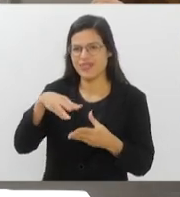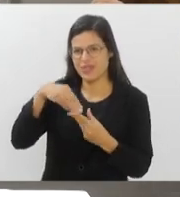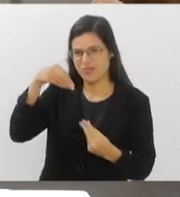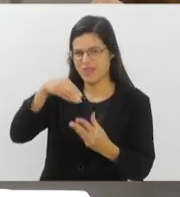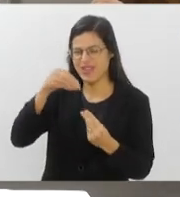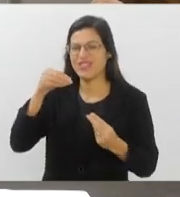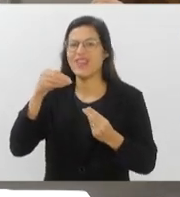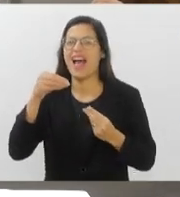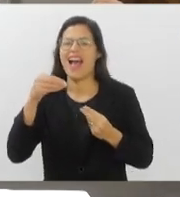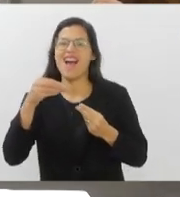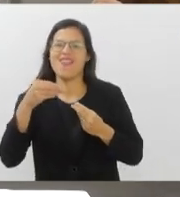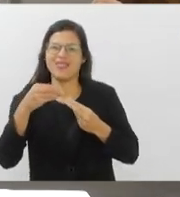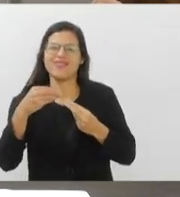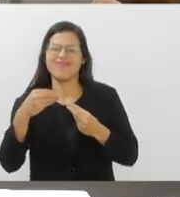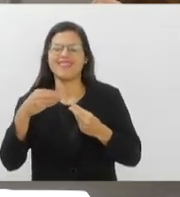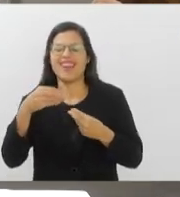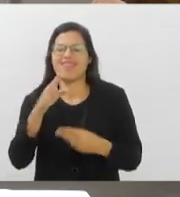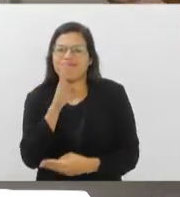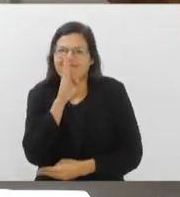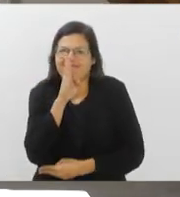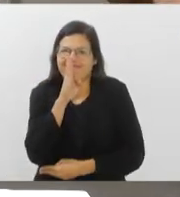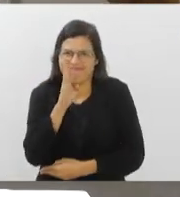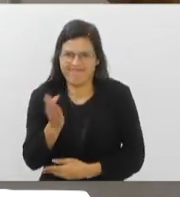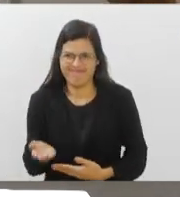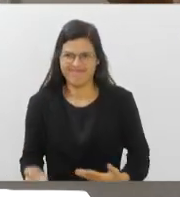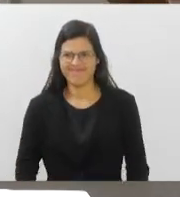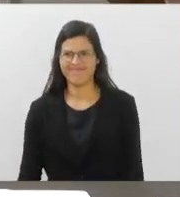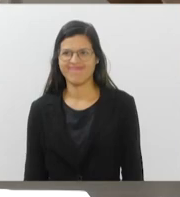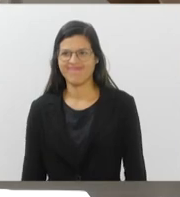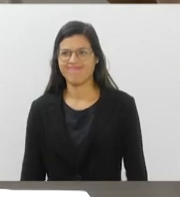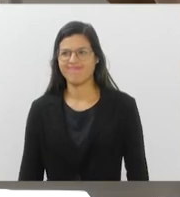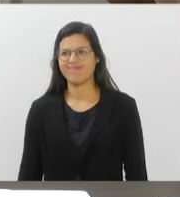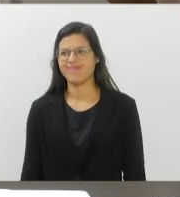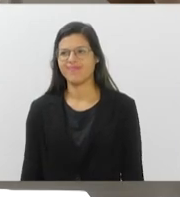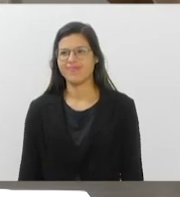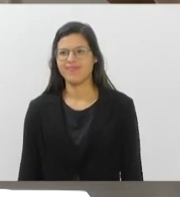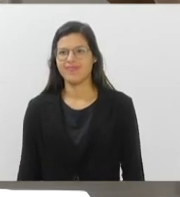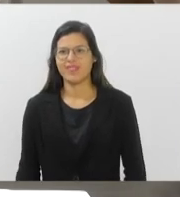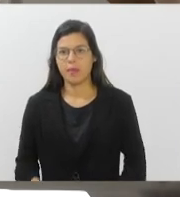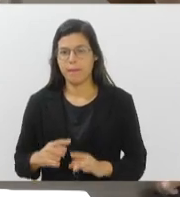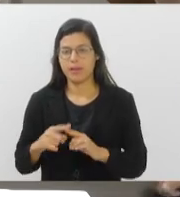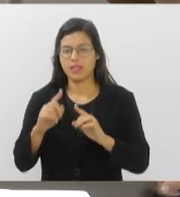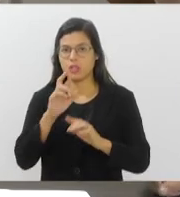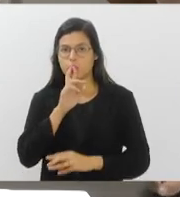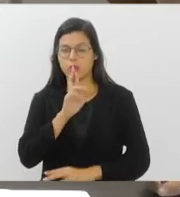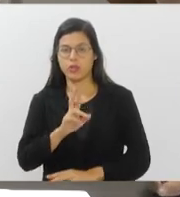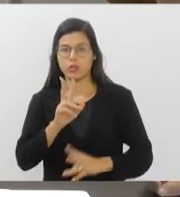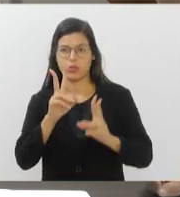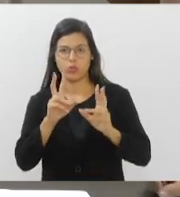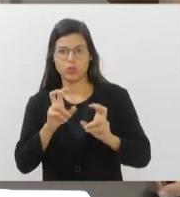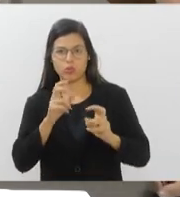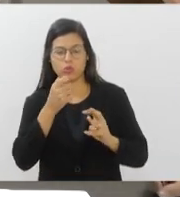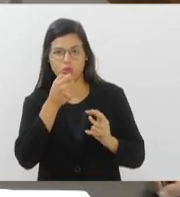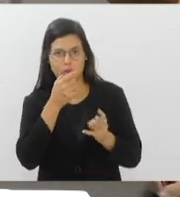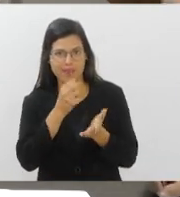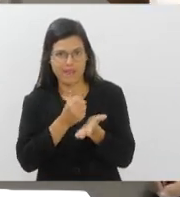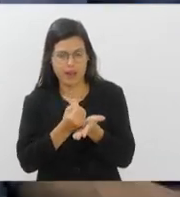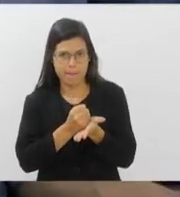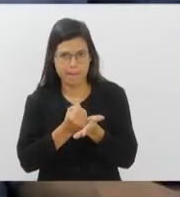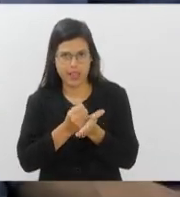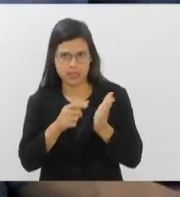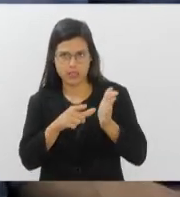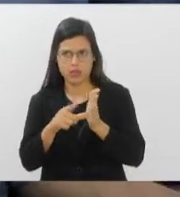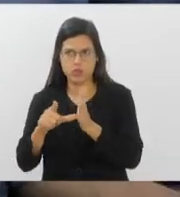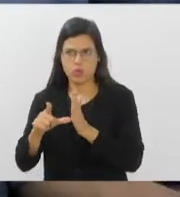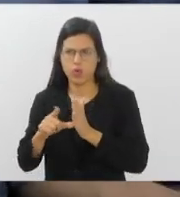Ficar quieto nessa discussão. Mas Vossa Excelência não respondeu a questão das farmácias. Essa entidade é muito sábia, deputado. Essa a gente deixa